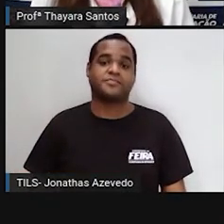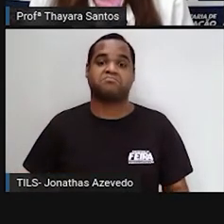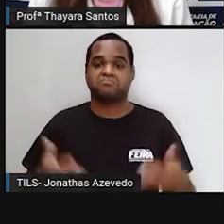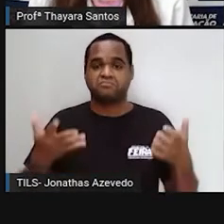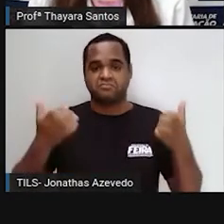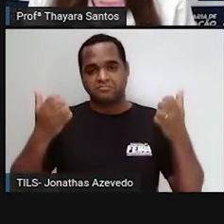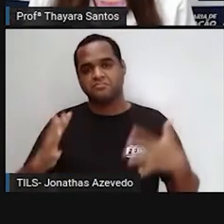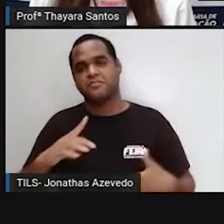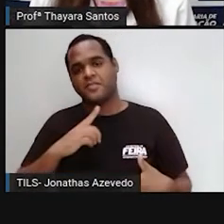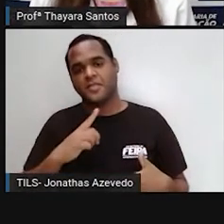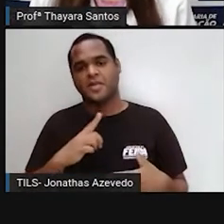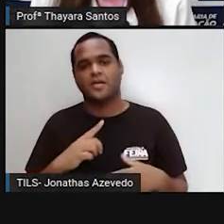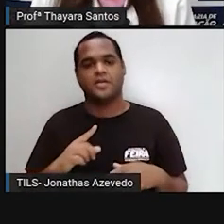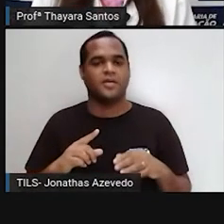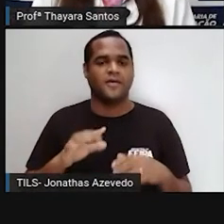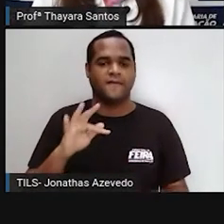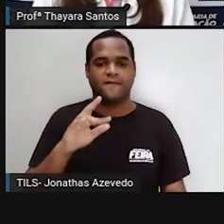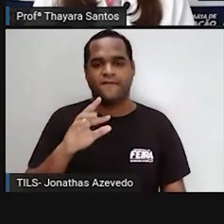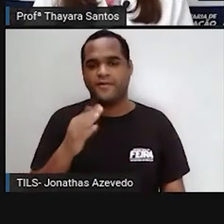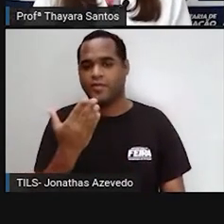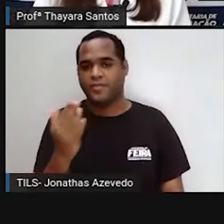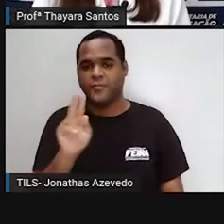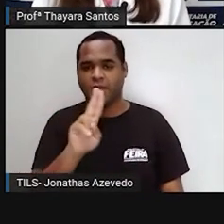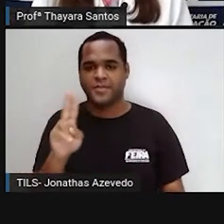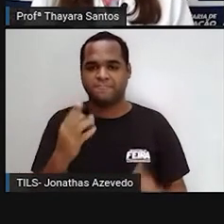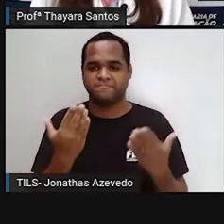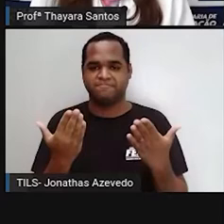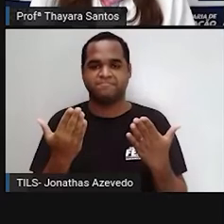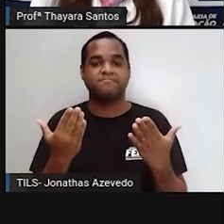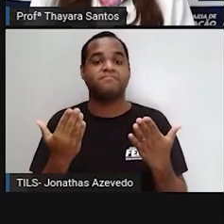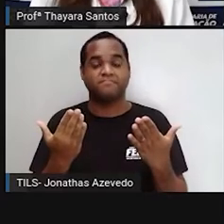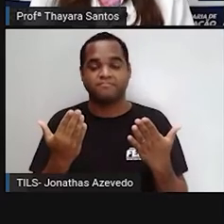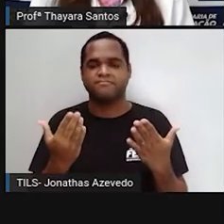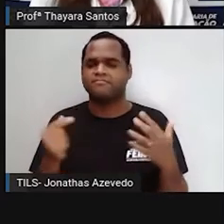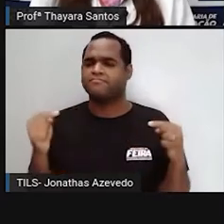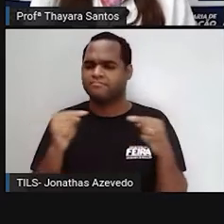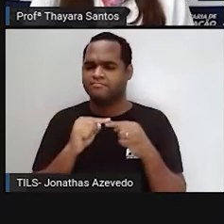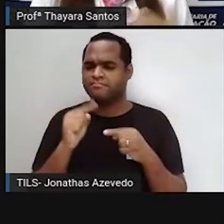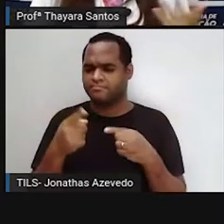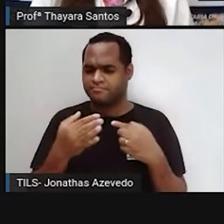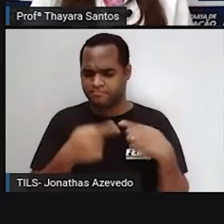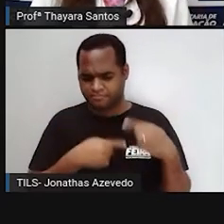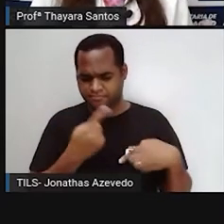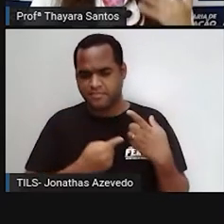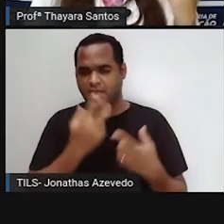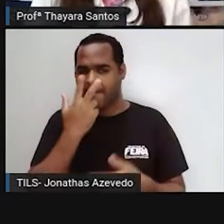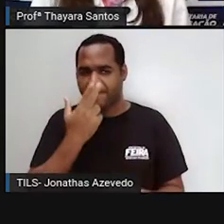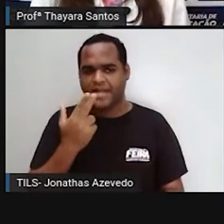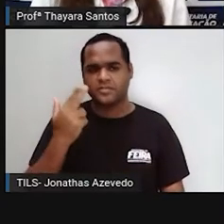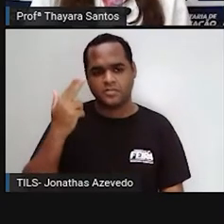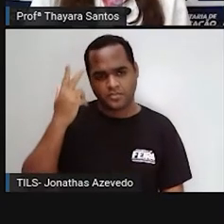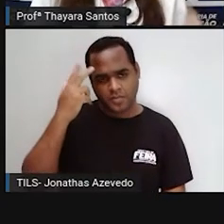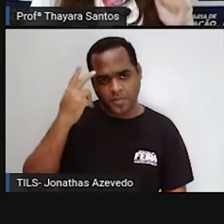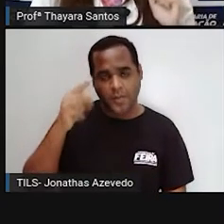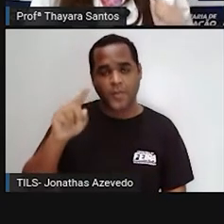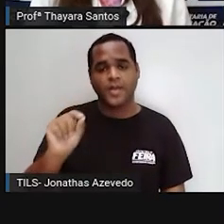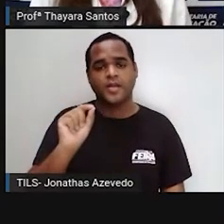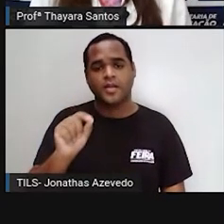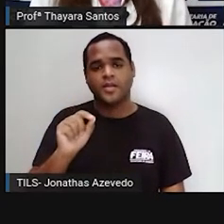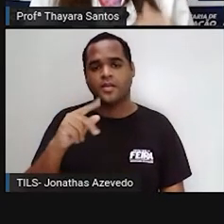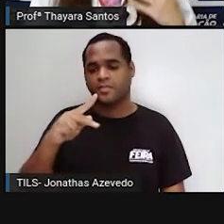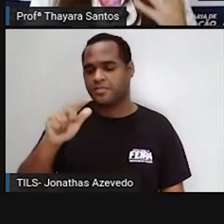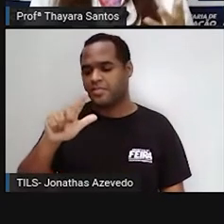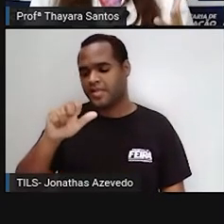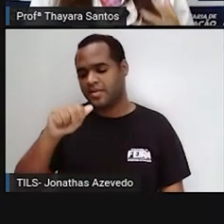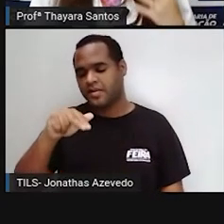Agora a gente vai falar da fragmentação ou regeneração. Esse tipo de reprodução é bem parecido com aquele que eu falei da planária. Nesse